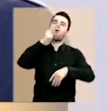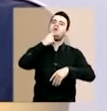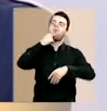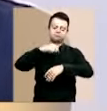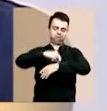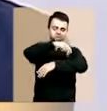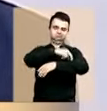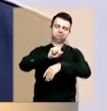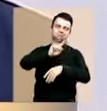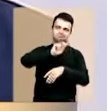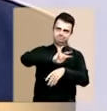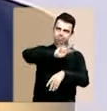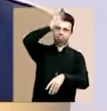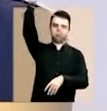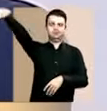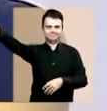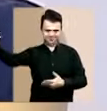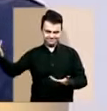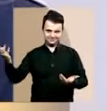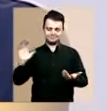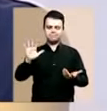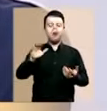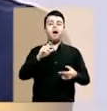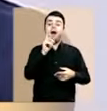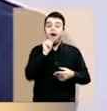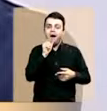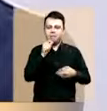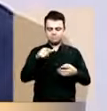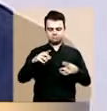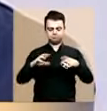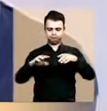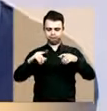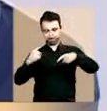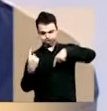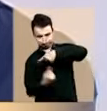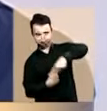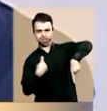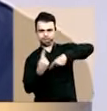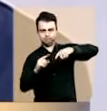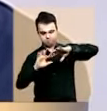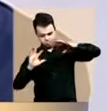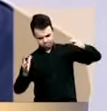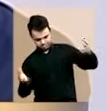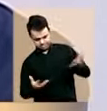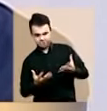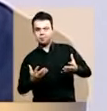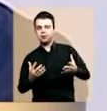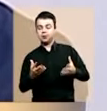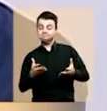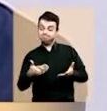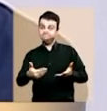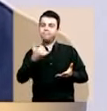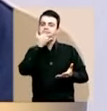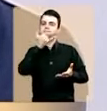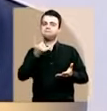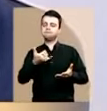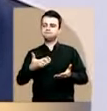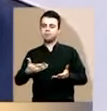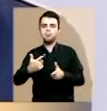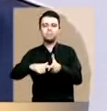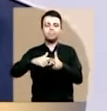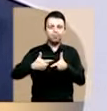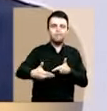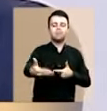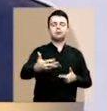questão da água, principalmente, é que você desvia o ciclo da água, né? Então, como eu estava falando agora há pouco, isso ficou muito claro no começo, quer dizer,